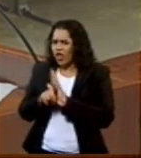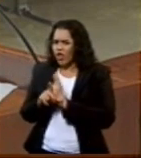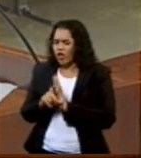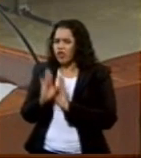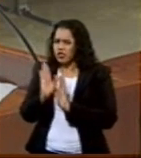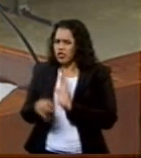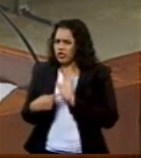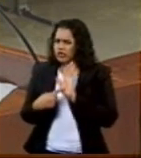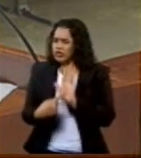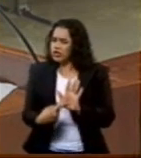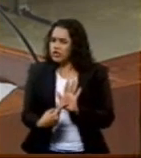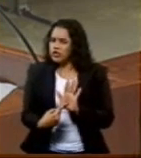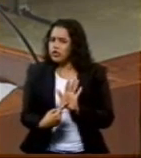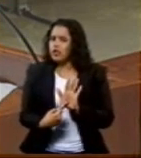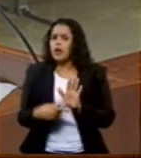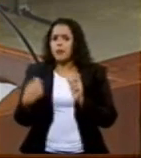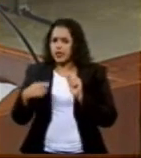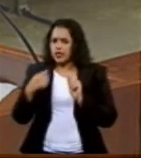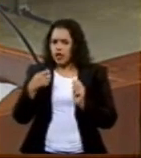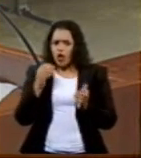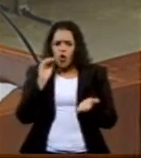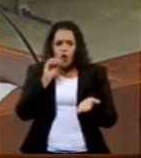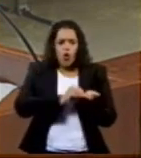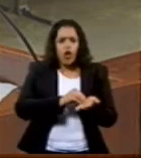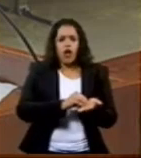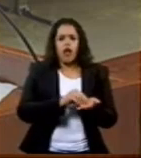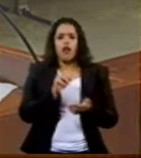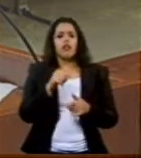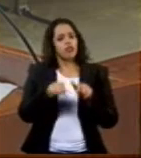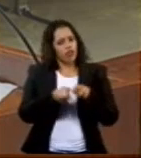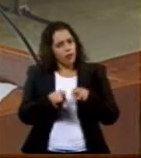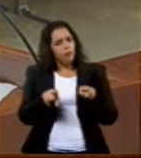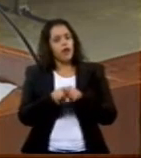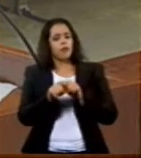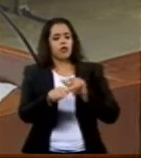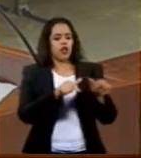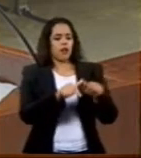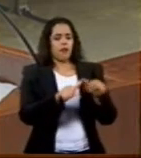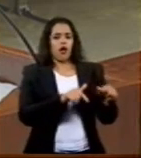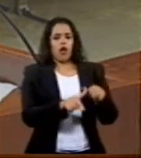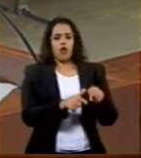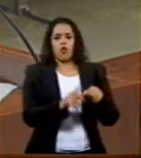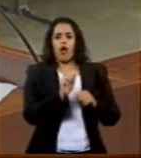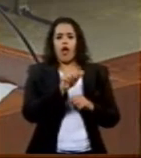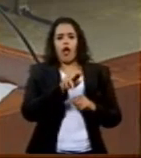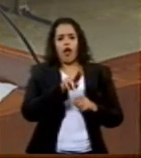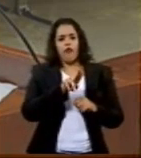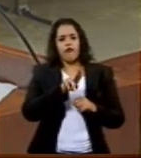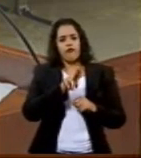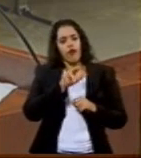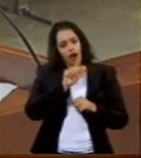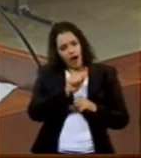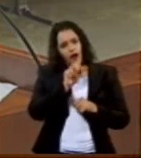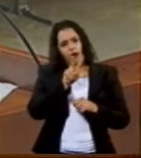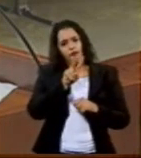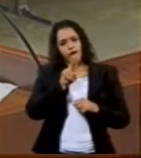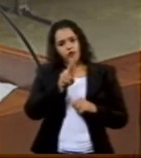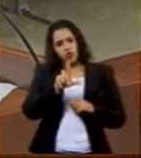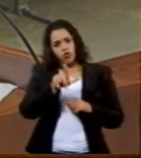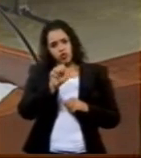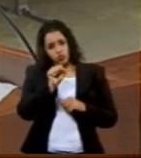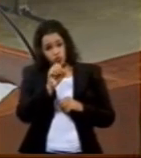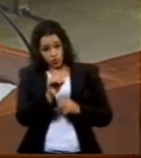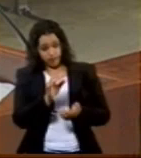dá condições que ela deve ser aplicada para o trabalho avulso. Não bastasse toda essa carga, todo esse